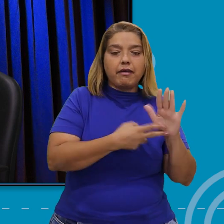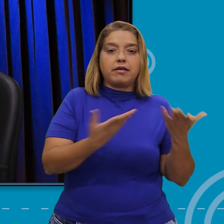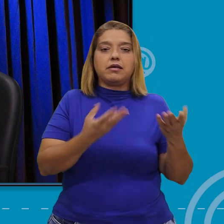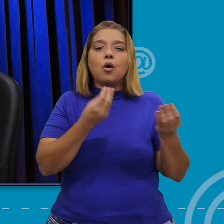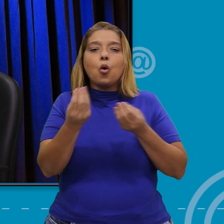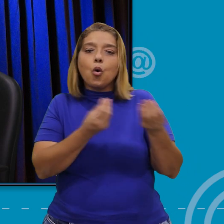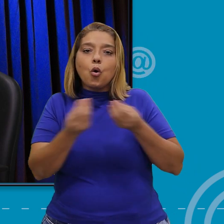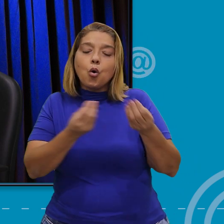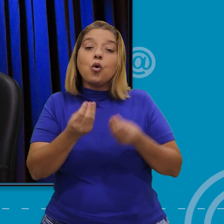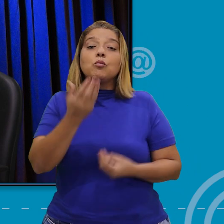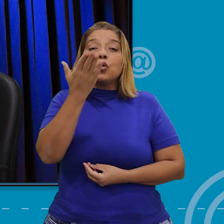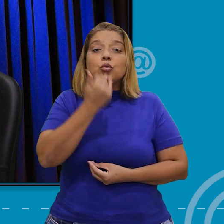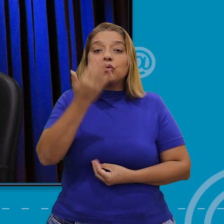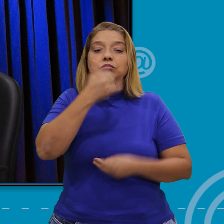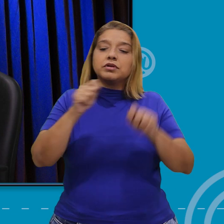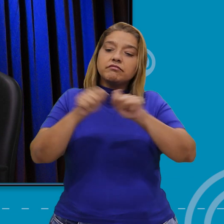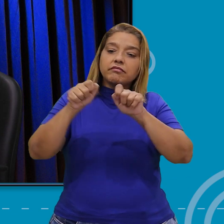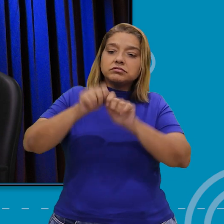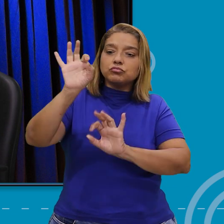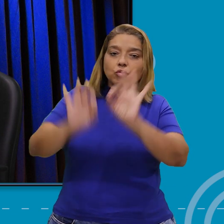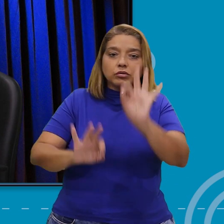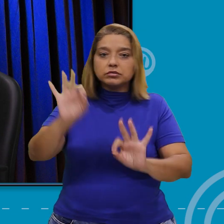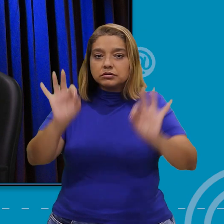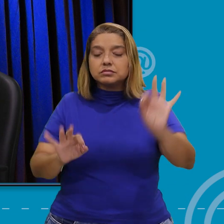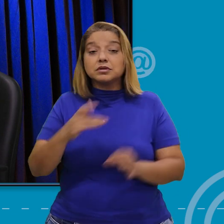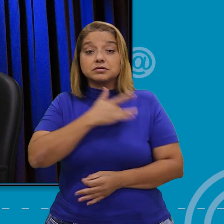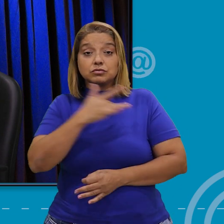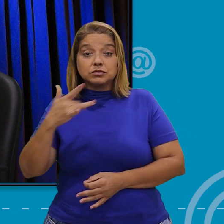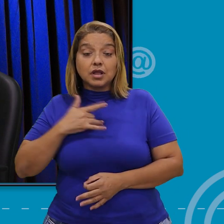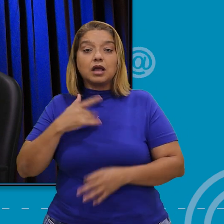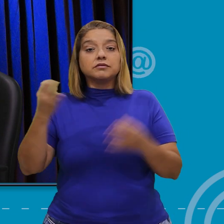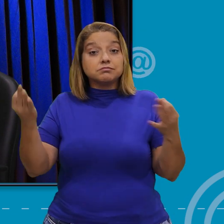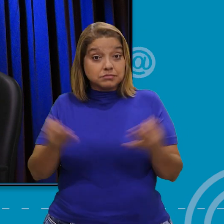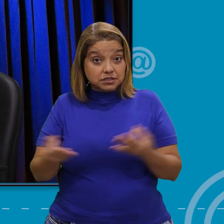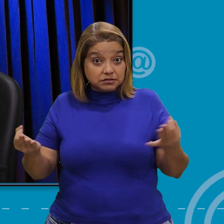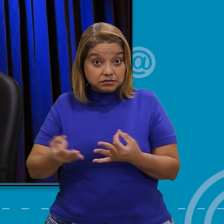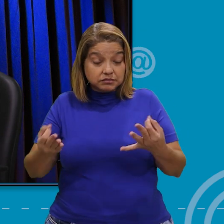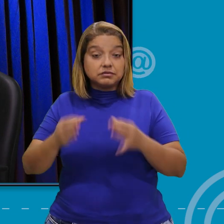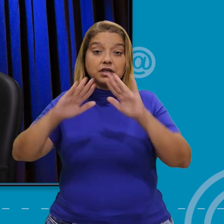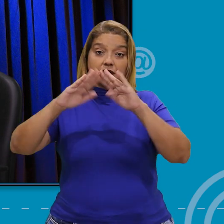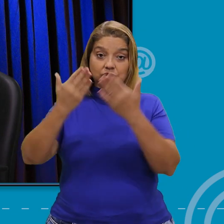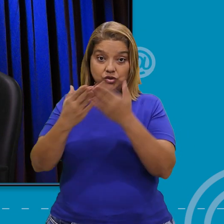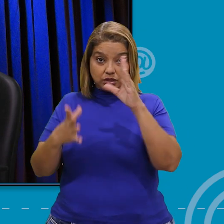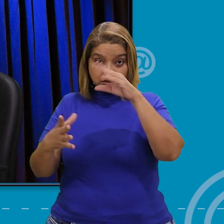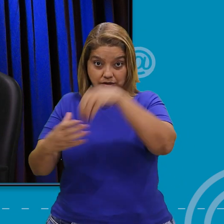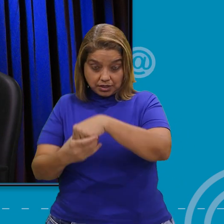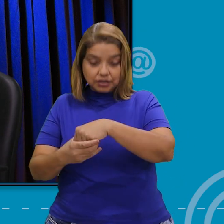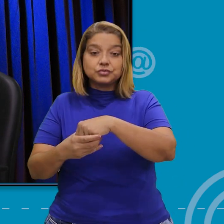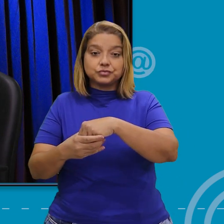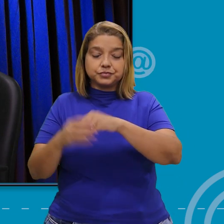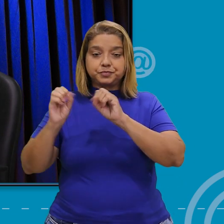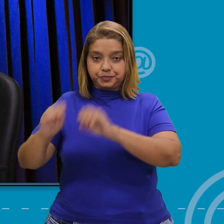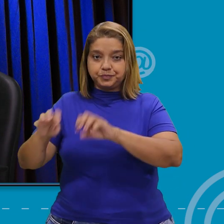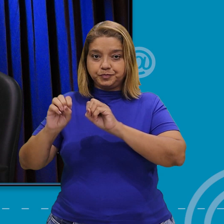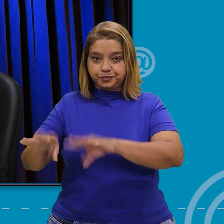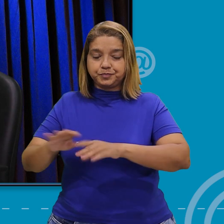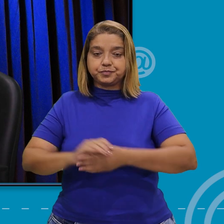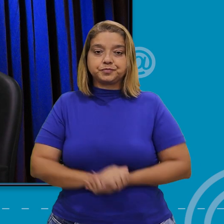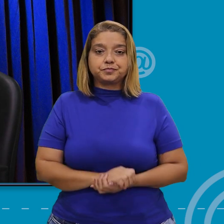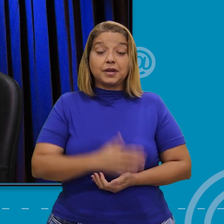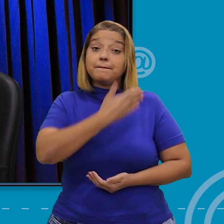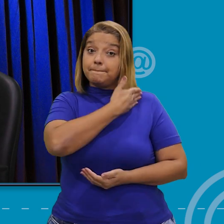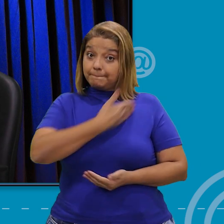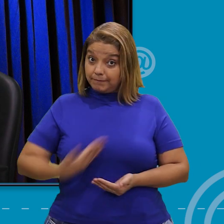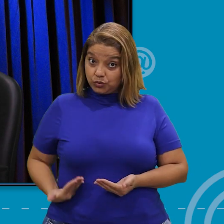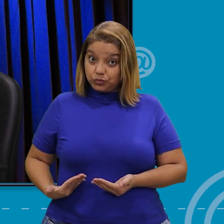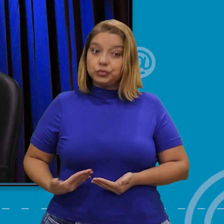de como realizar uma alimentação saudável, uma alimentação adequada nas escolas, nas unidades educacionais,